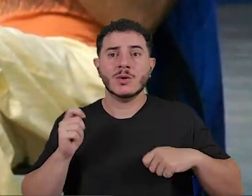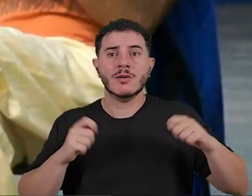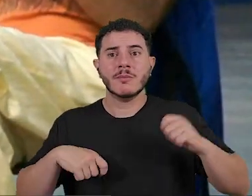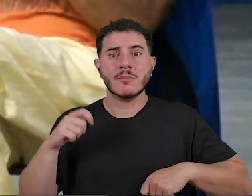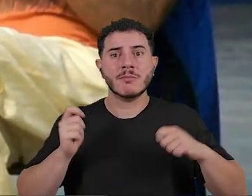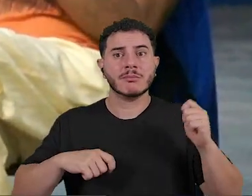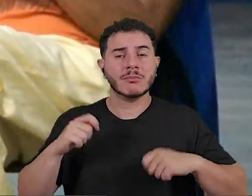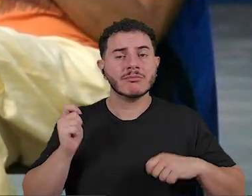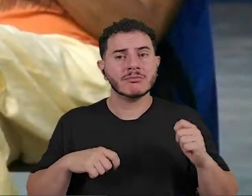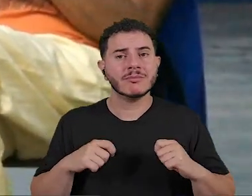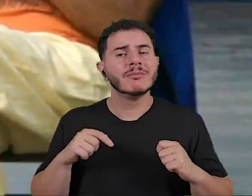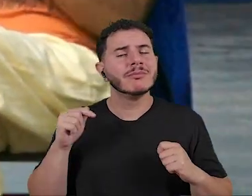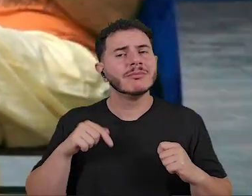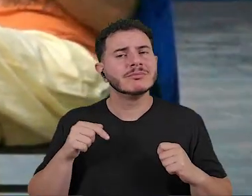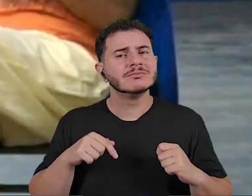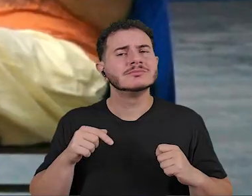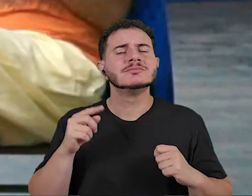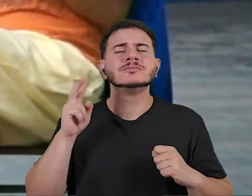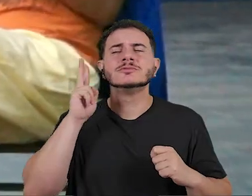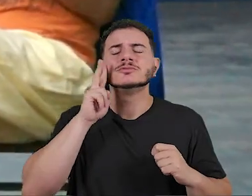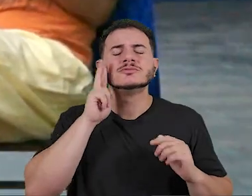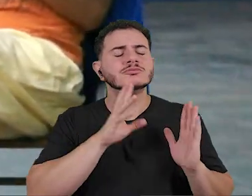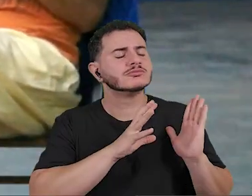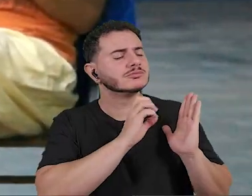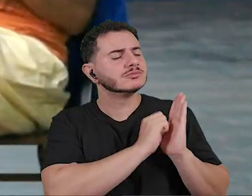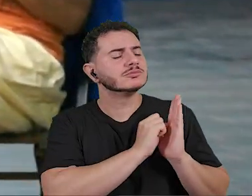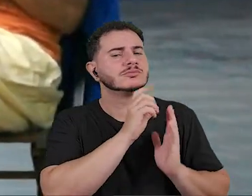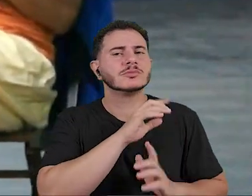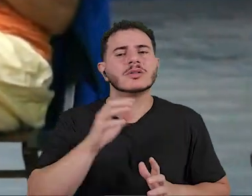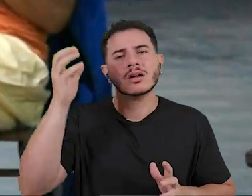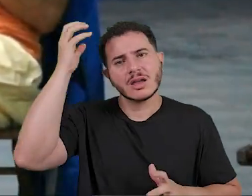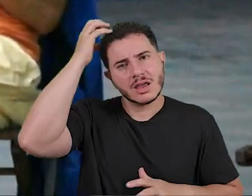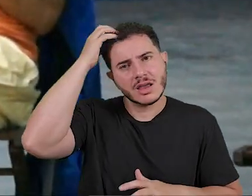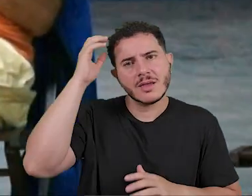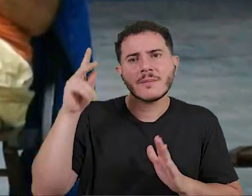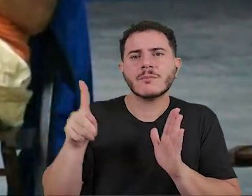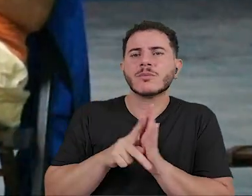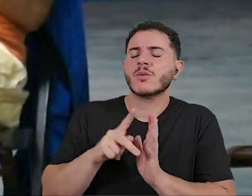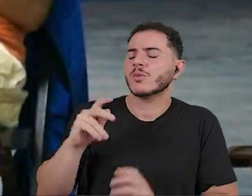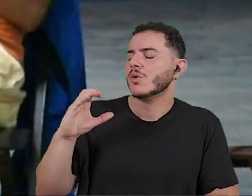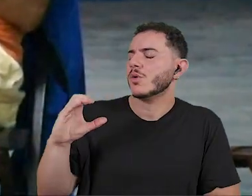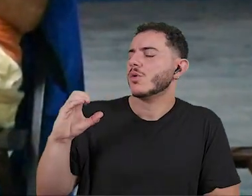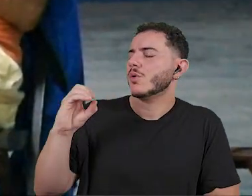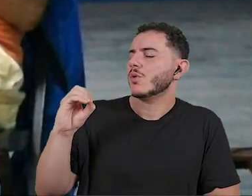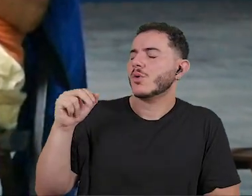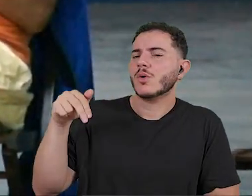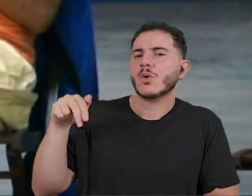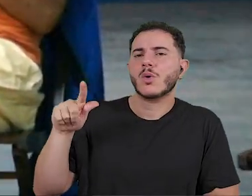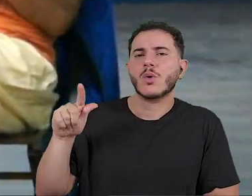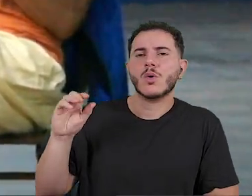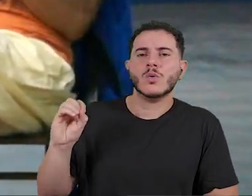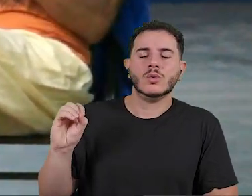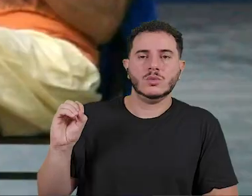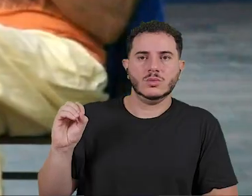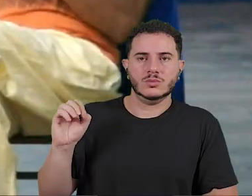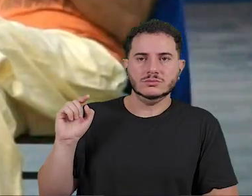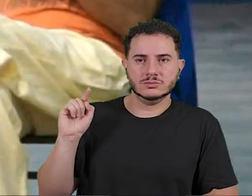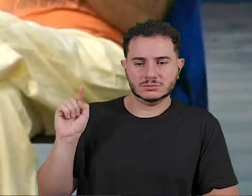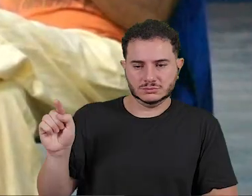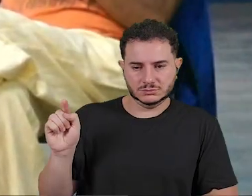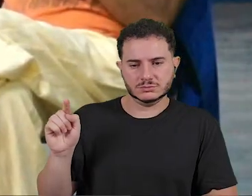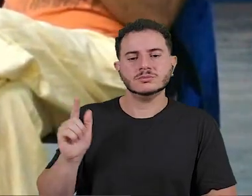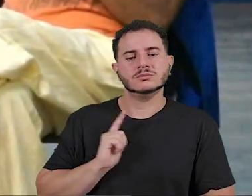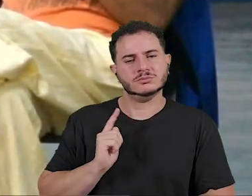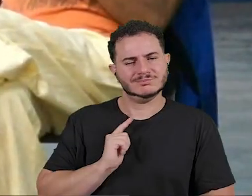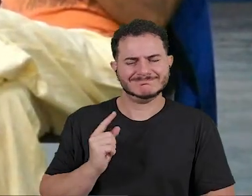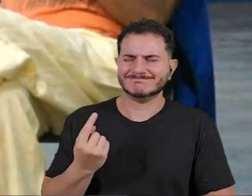rei de Congo. Isso aí, todo mundo repete isso. Aí, isso, 1630. Rei